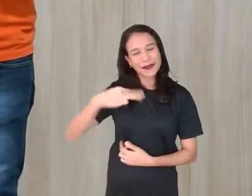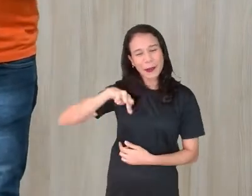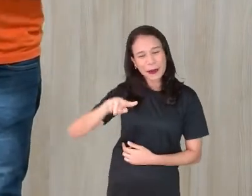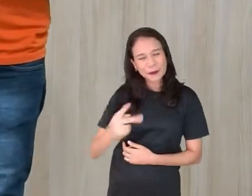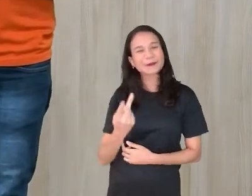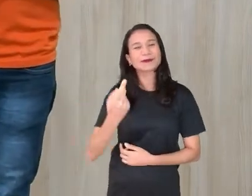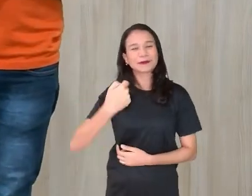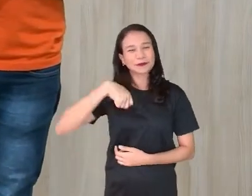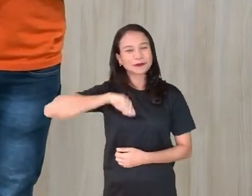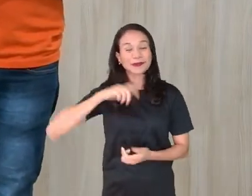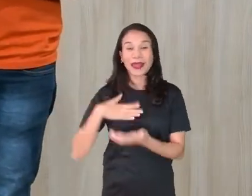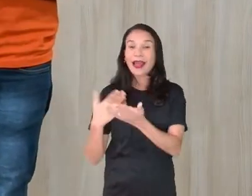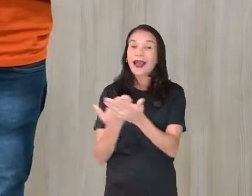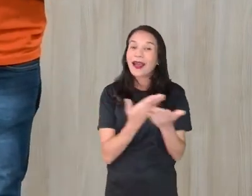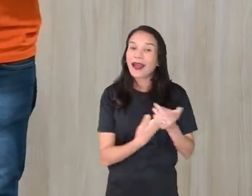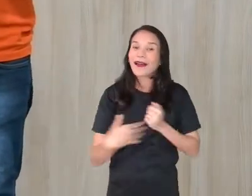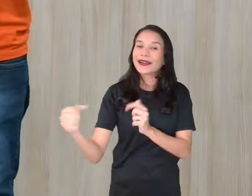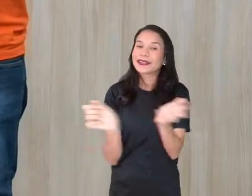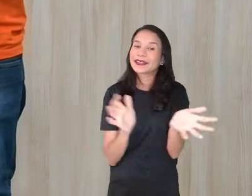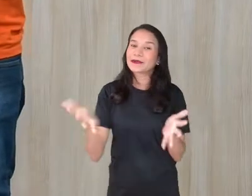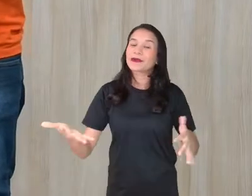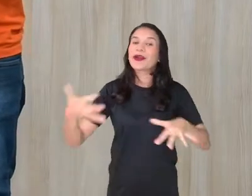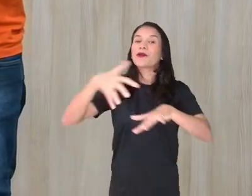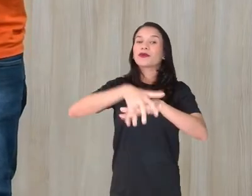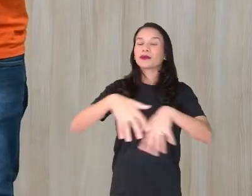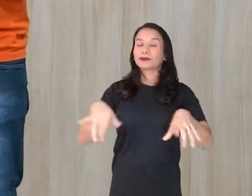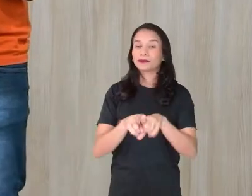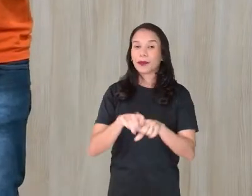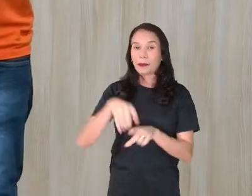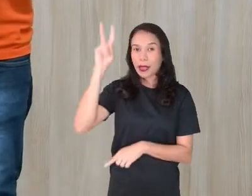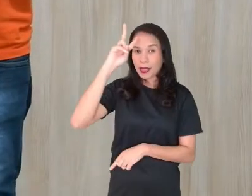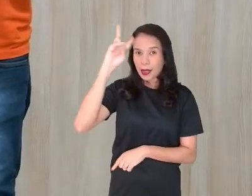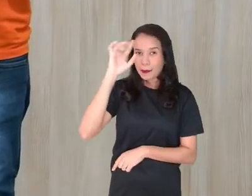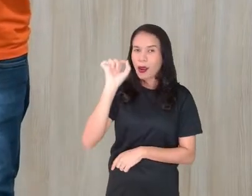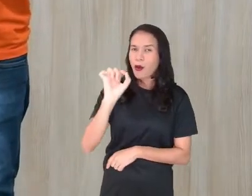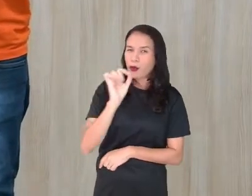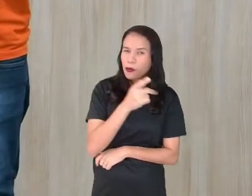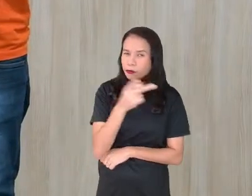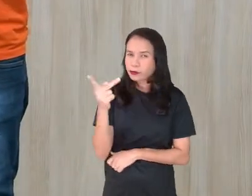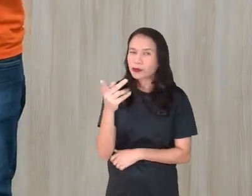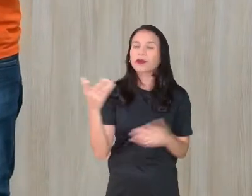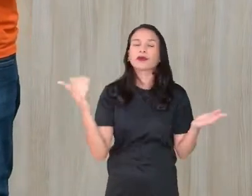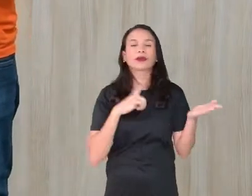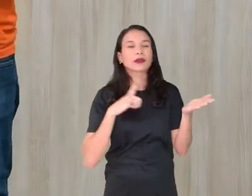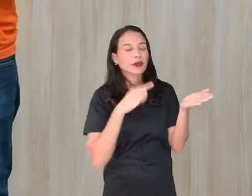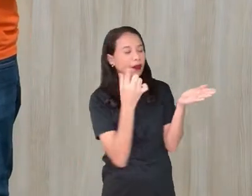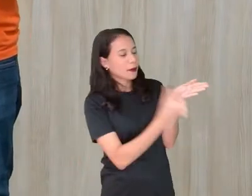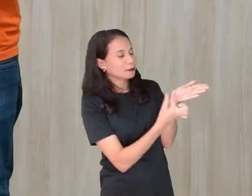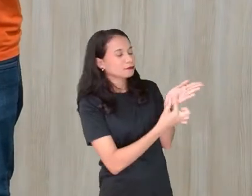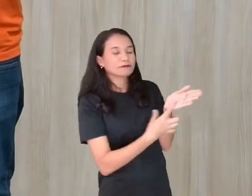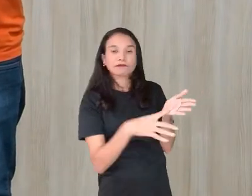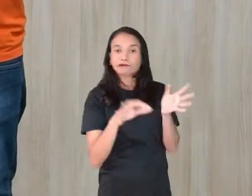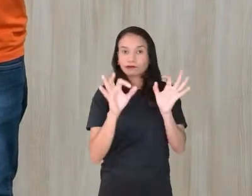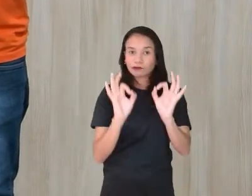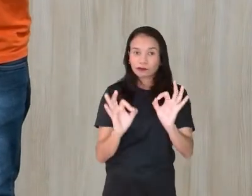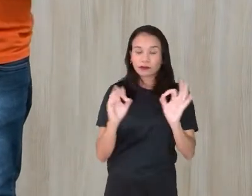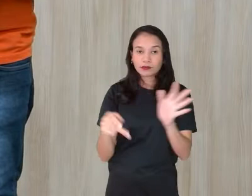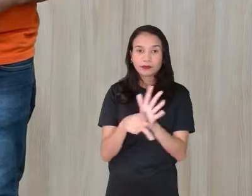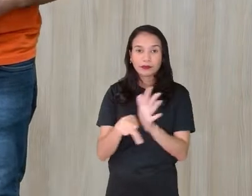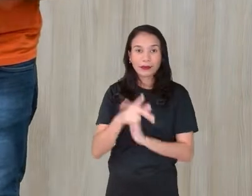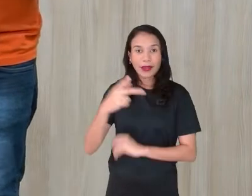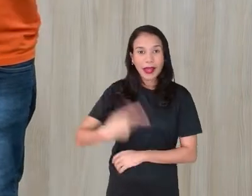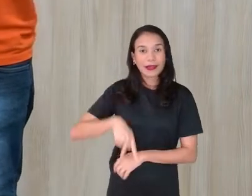intérprete, deixando a aula mais acessível. Vou lembrar vocês de uma coisa. Temos o aplicativo, certo? Do